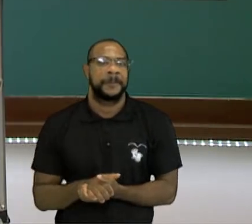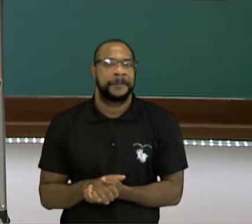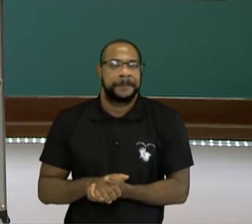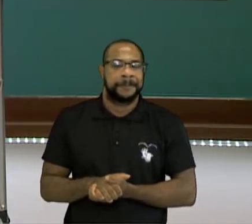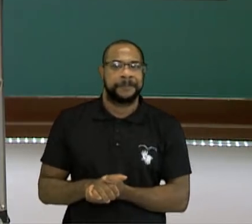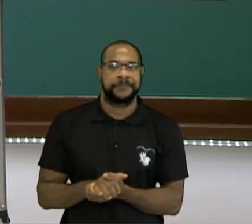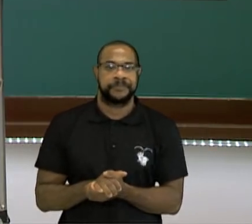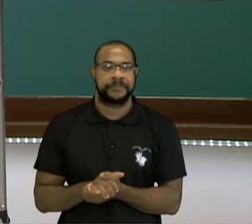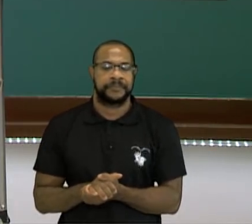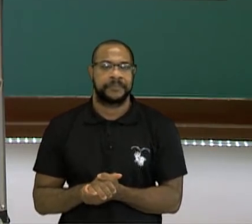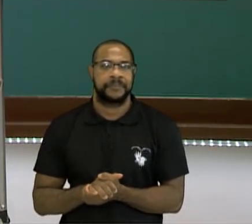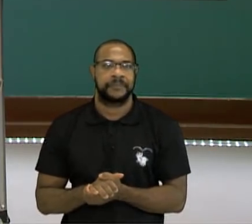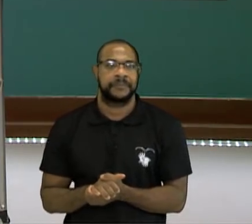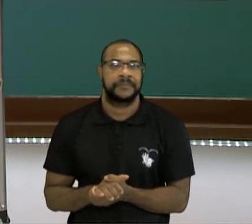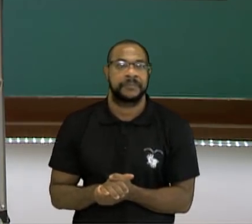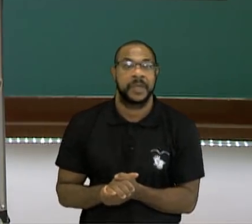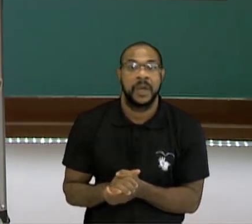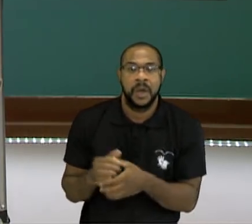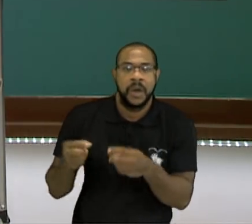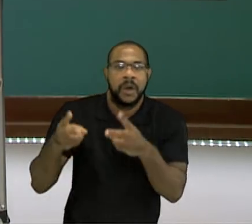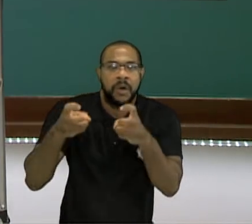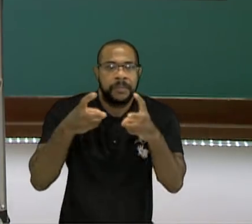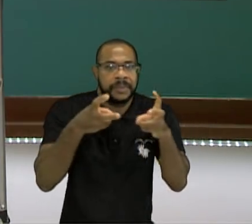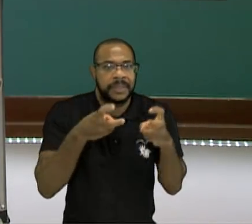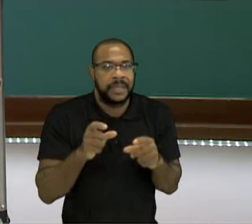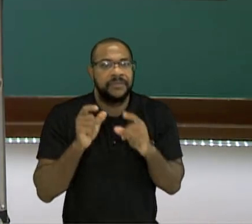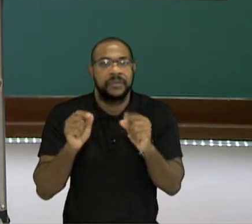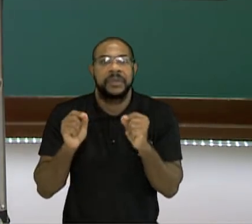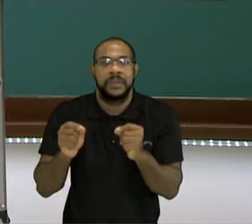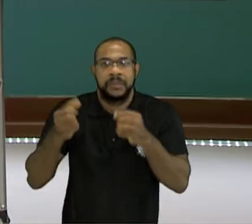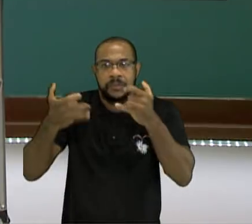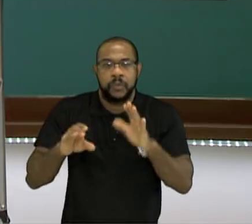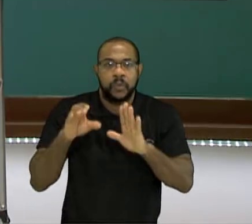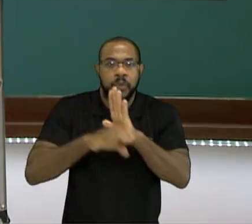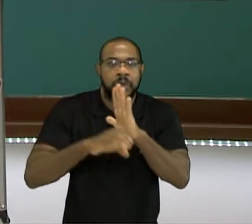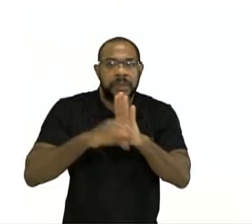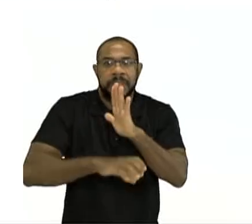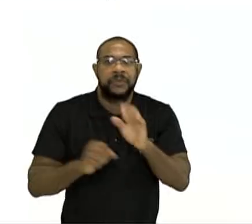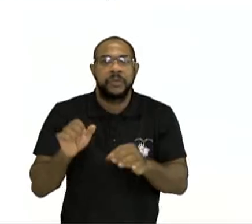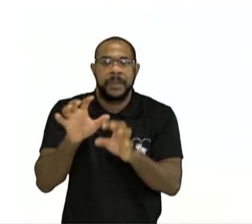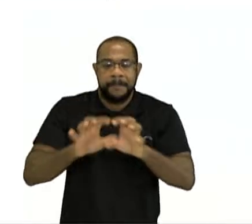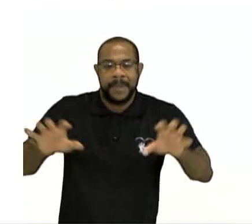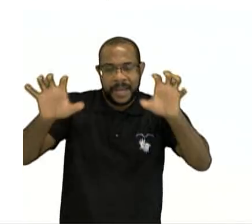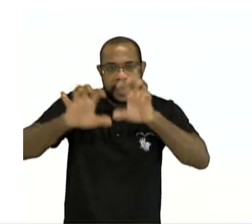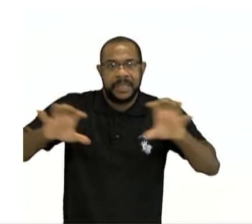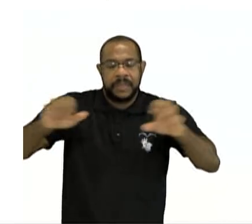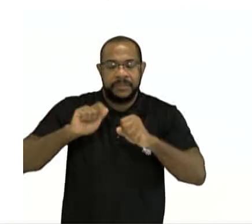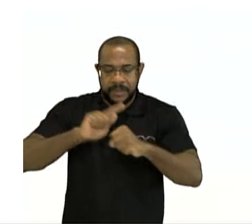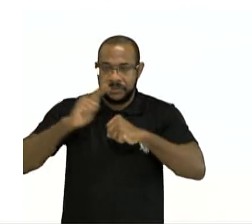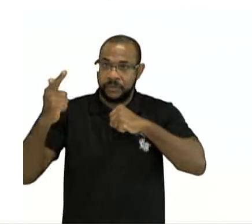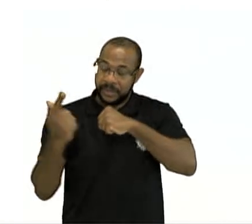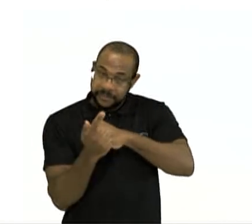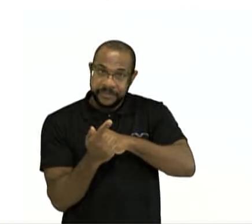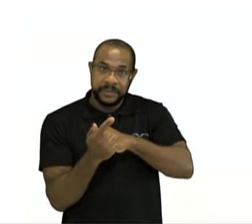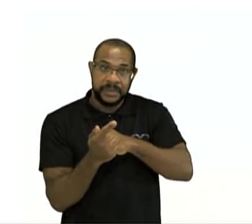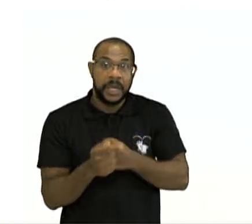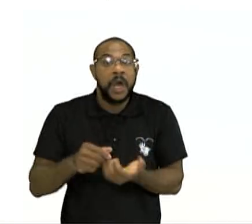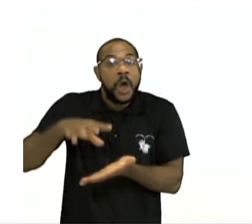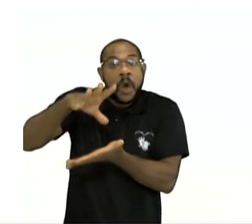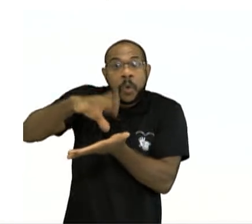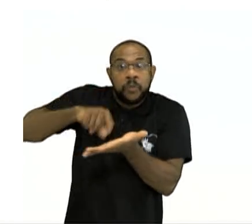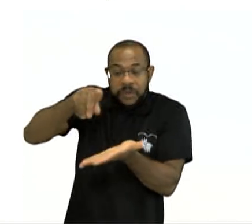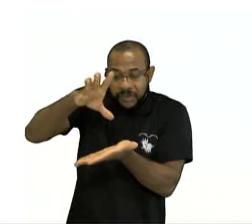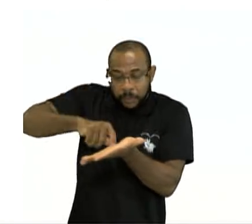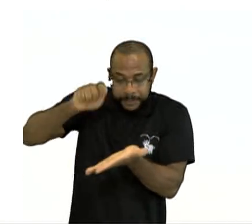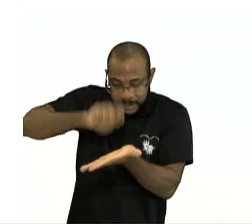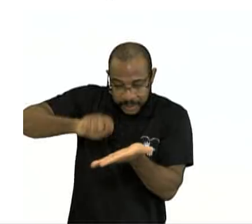vocês responderem, né? Observe o que se diz a seguir a respeito do conceito de paisagem na geografia física. Copie aí no seu